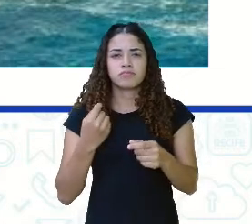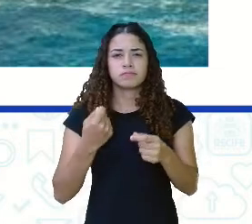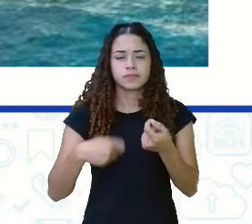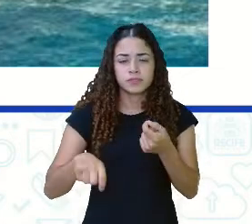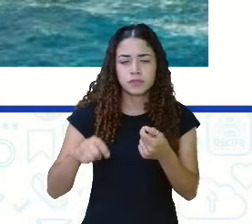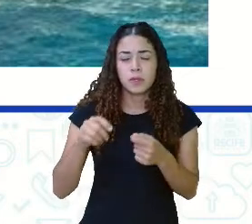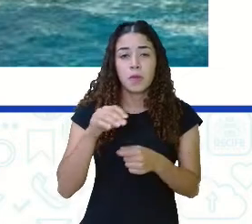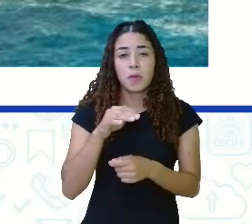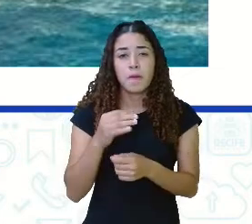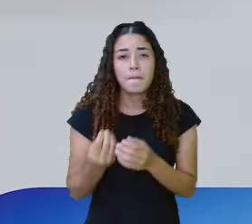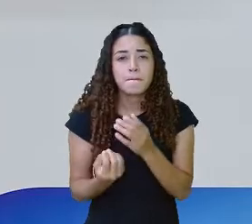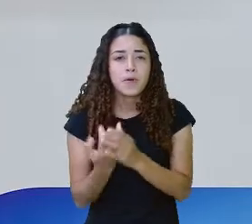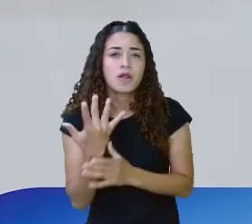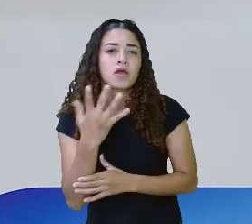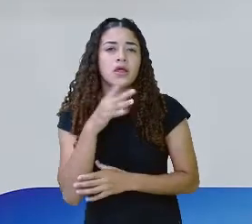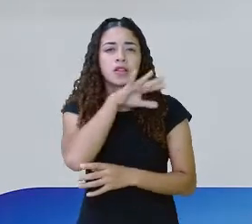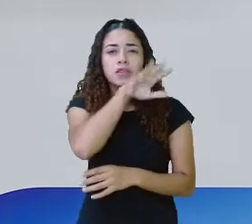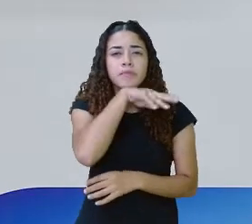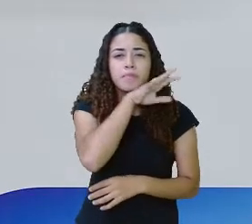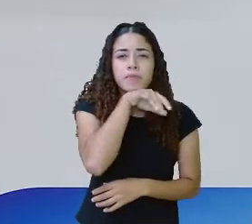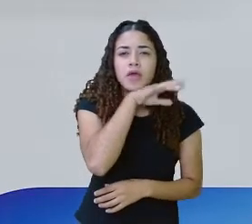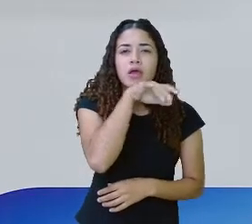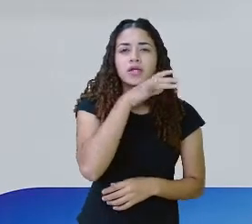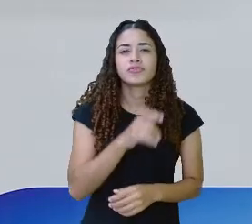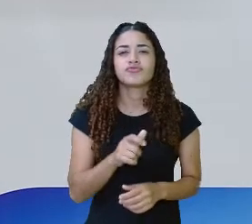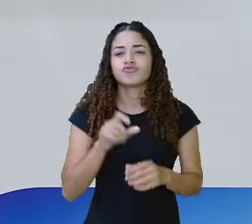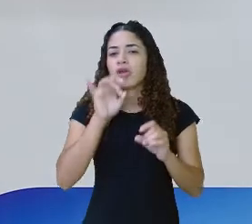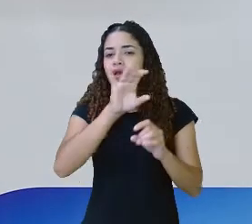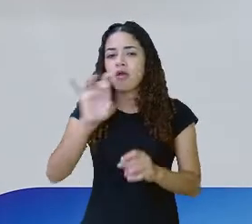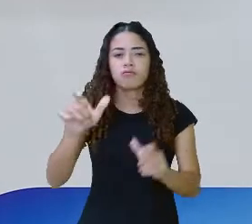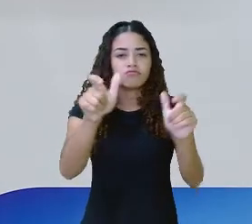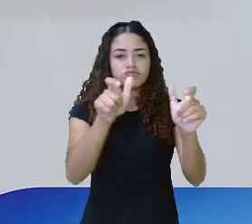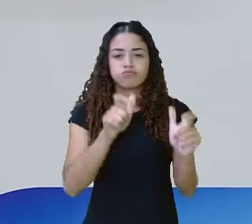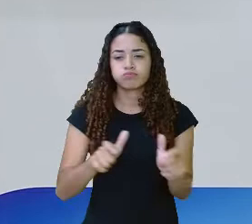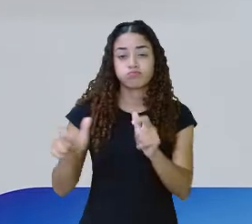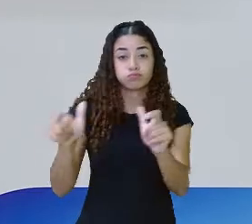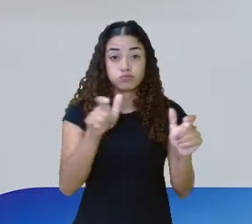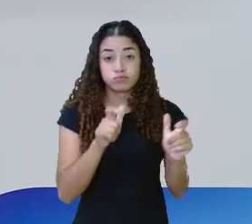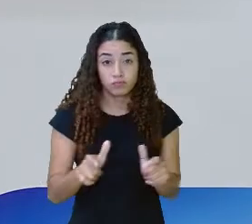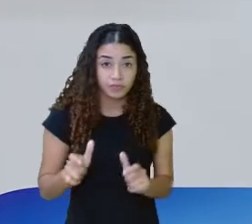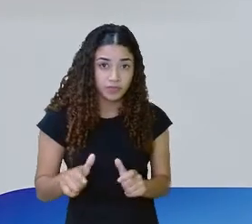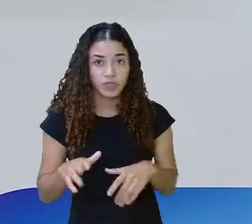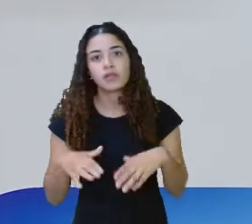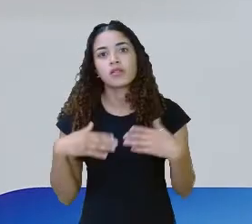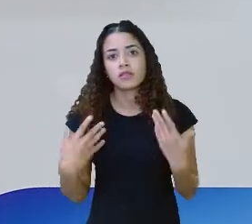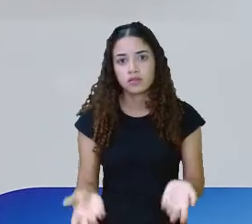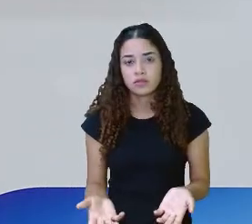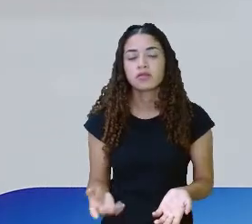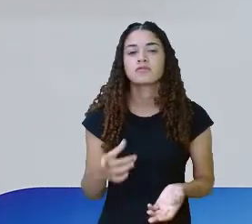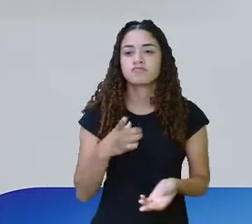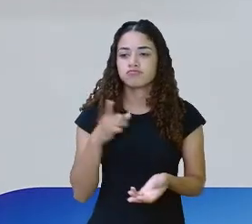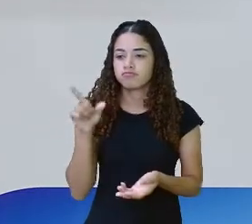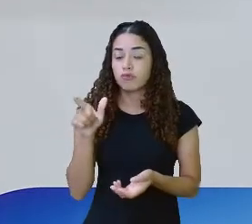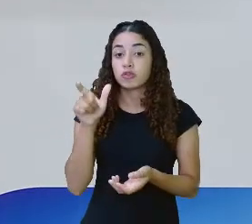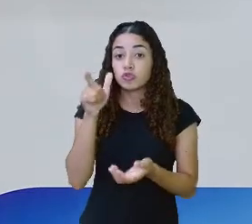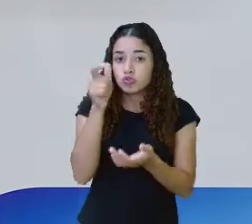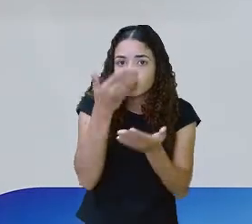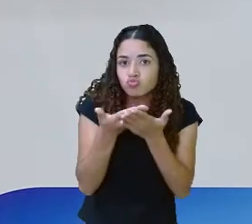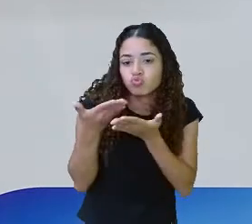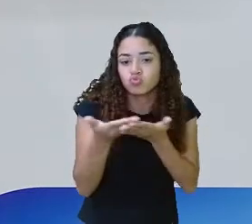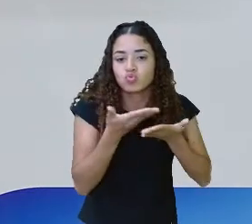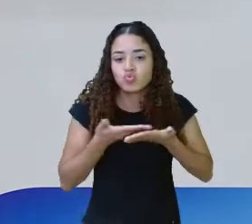plantas, catalogando animais de cada local, tá certo? Então, através desse grande estudo que ele fez, desse